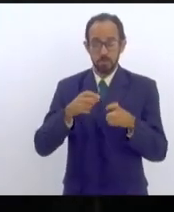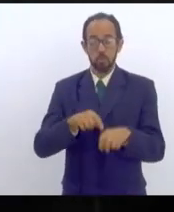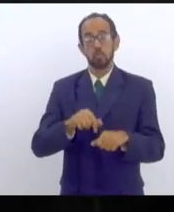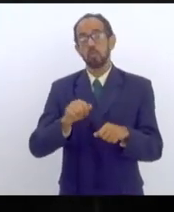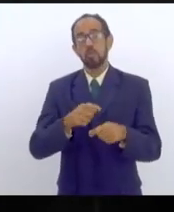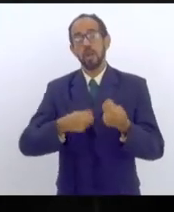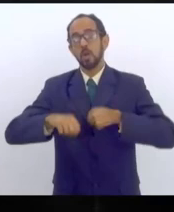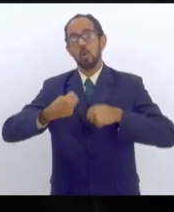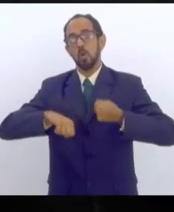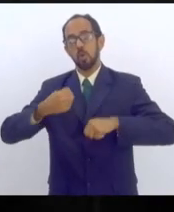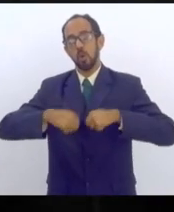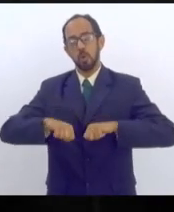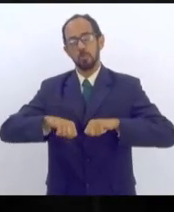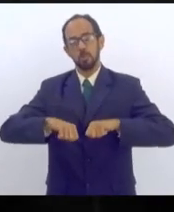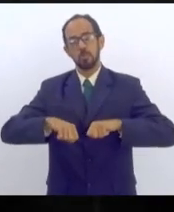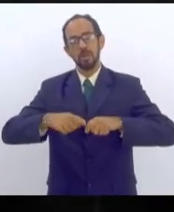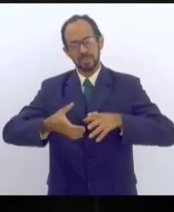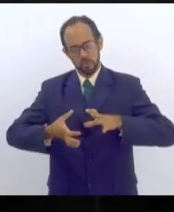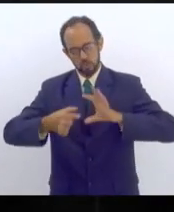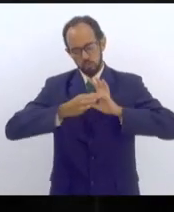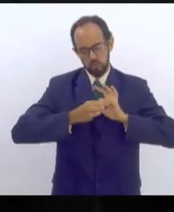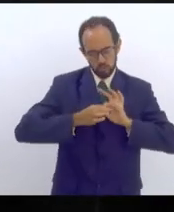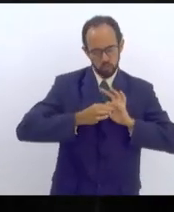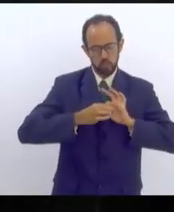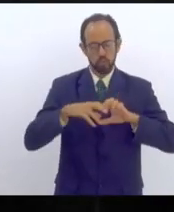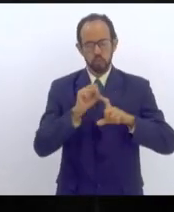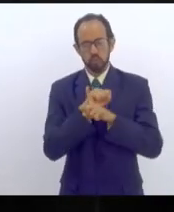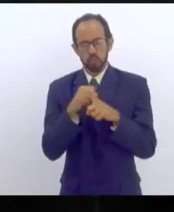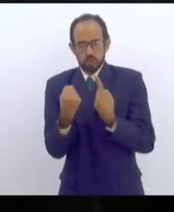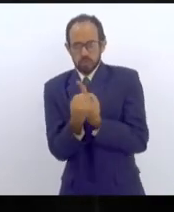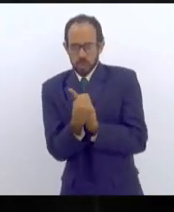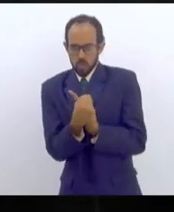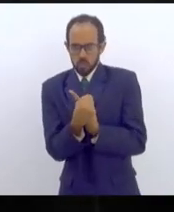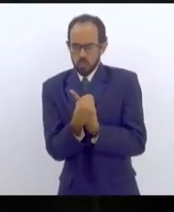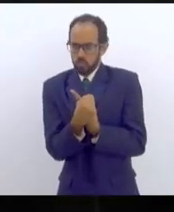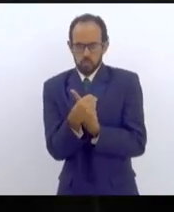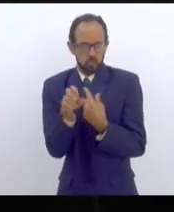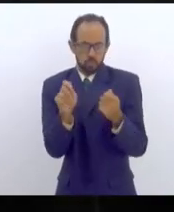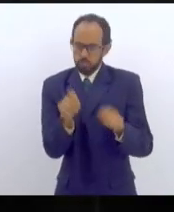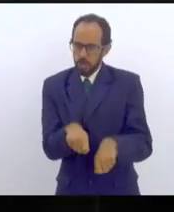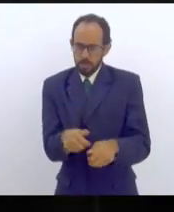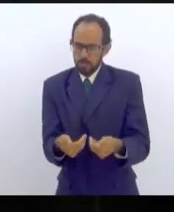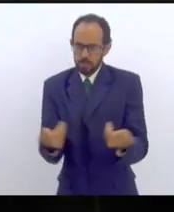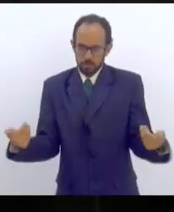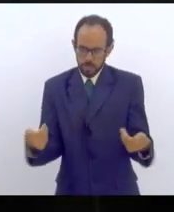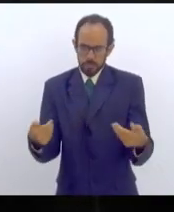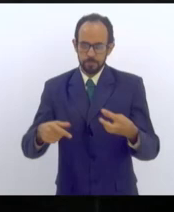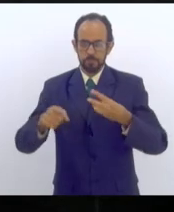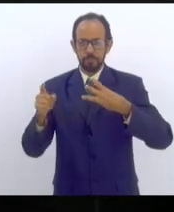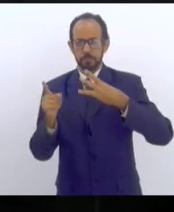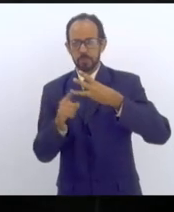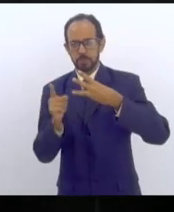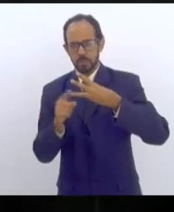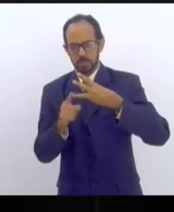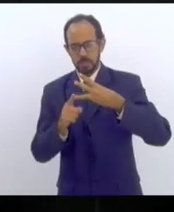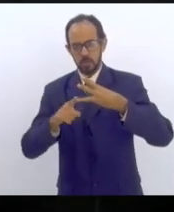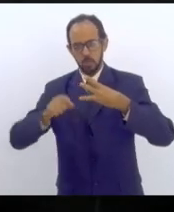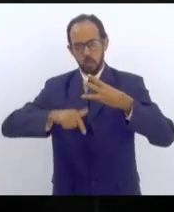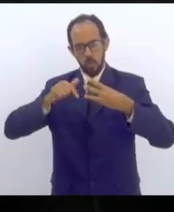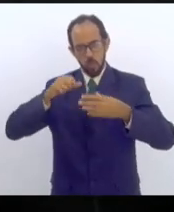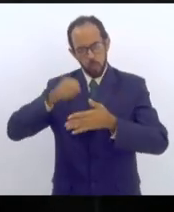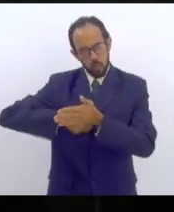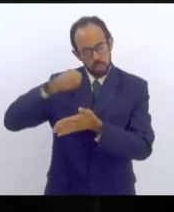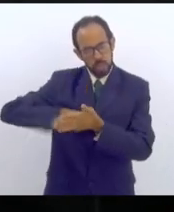econômico inseparável do desenvolvimento social. 3. Lutar pelo Estado de bem-estar